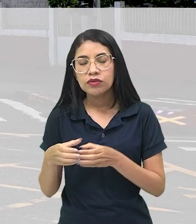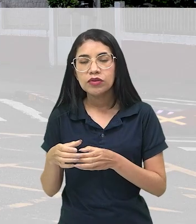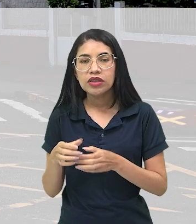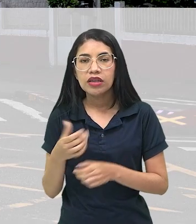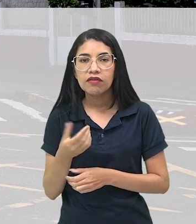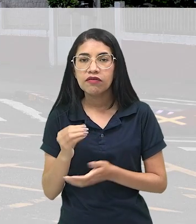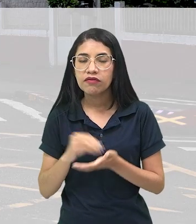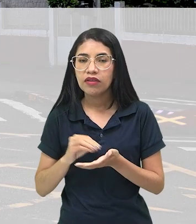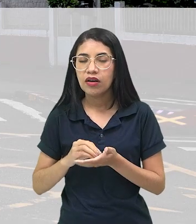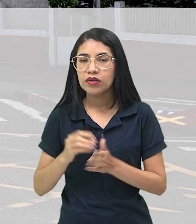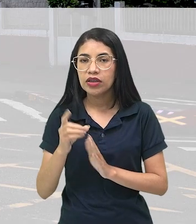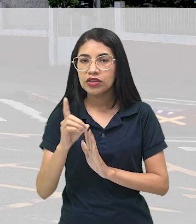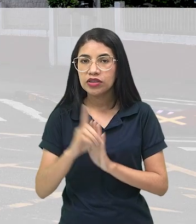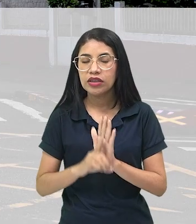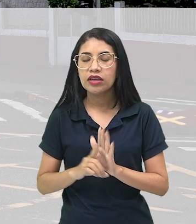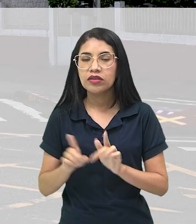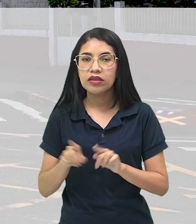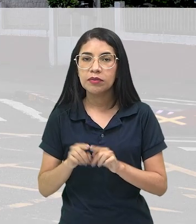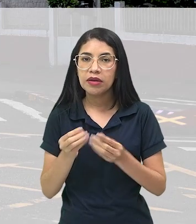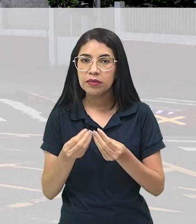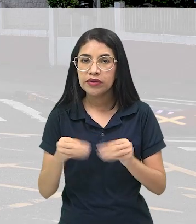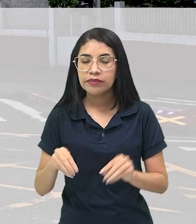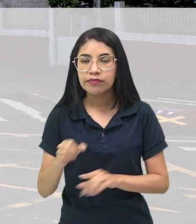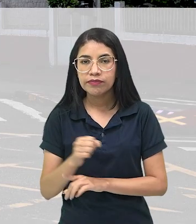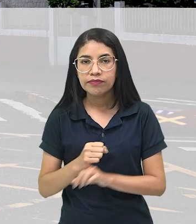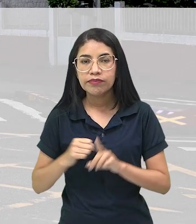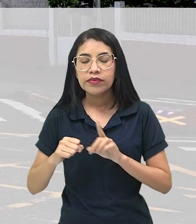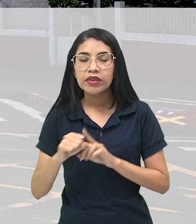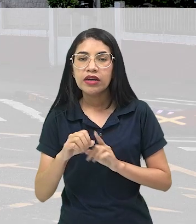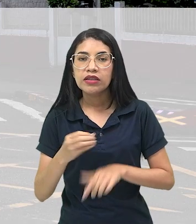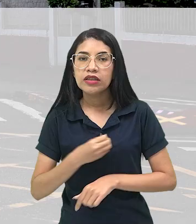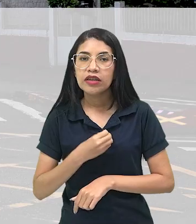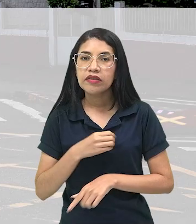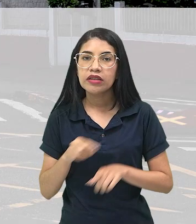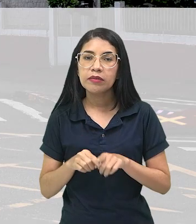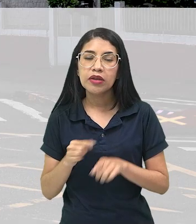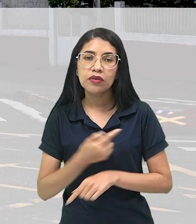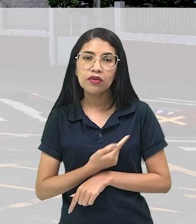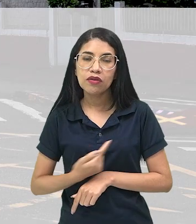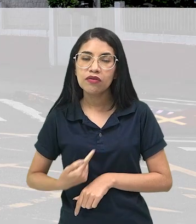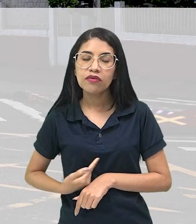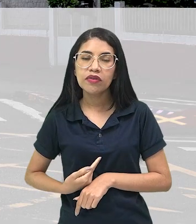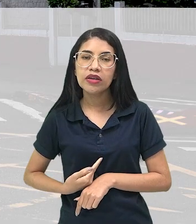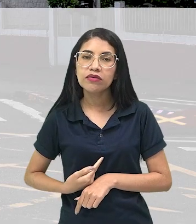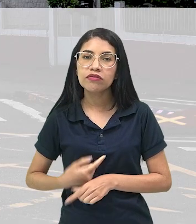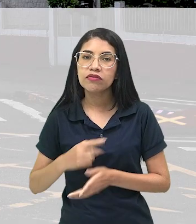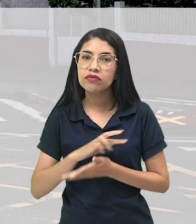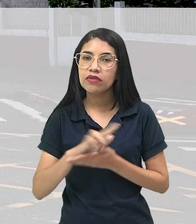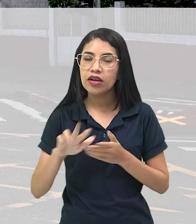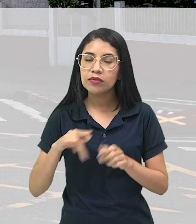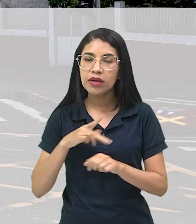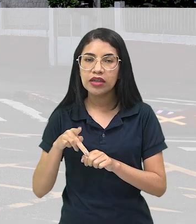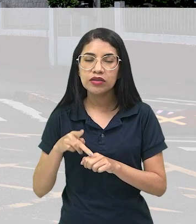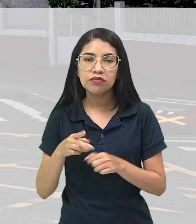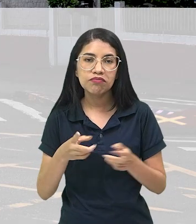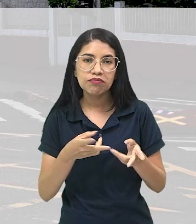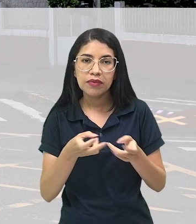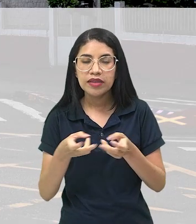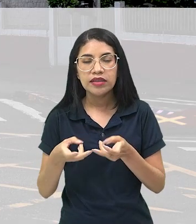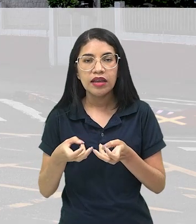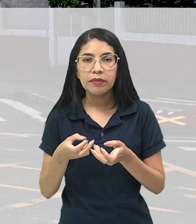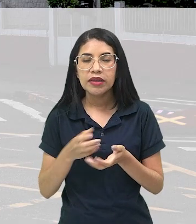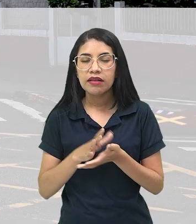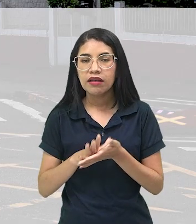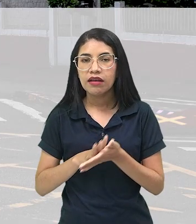alguns direitos, serem prejudicados na sociedade de alguma forma, e o governo simplesmente, os governos, né, não têm olhado para elas. Então o